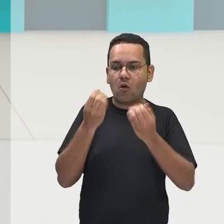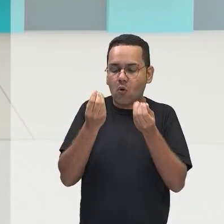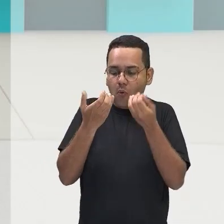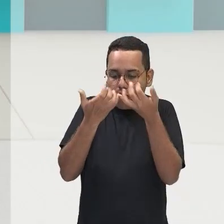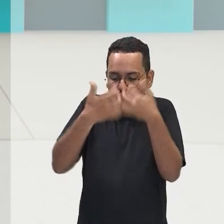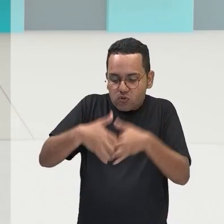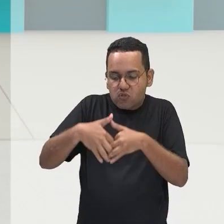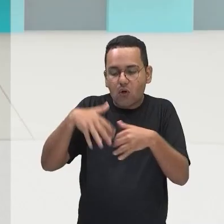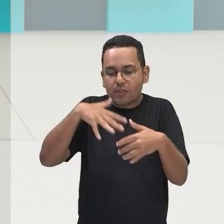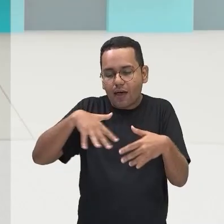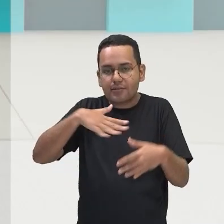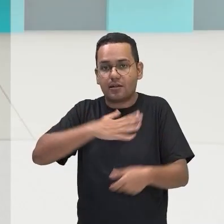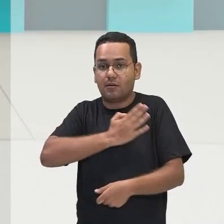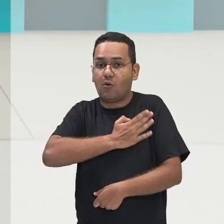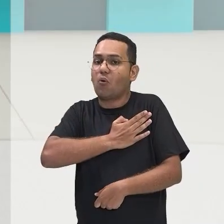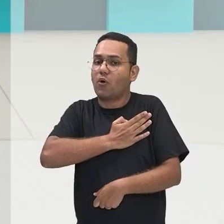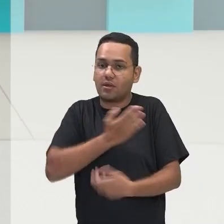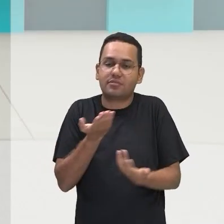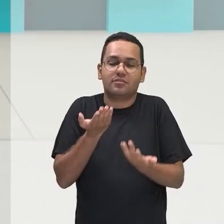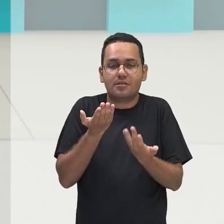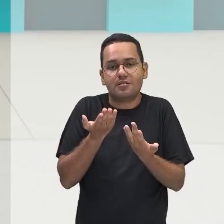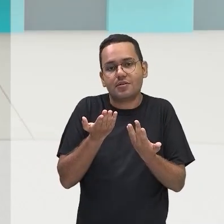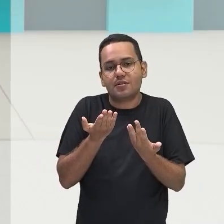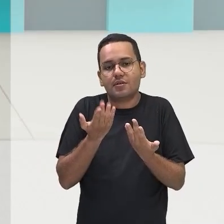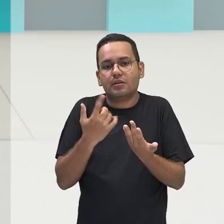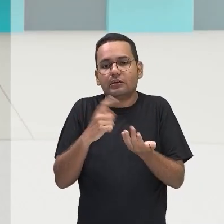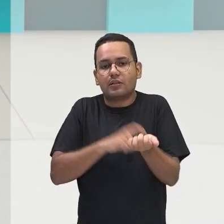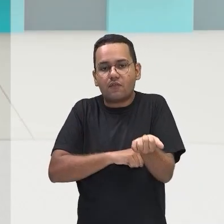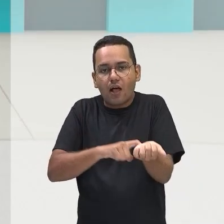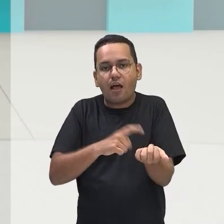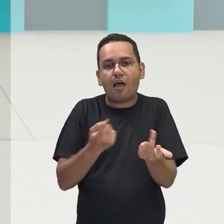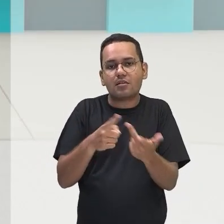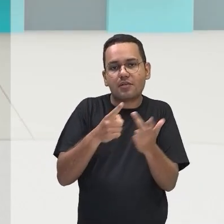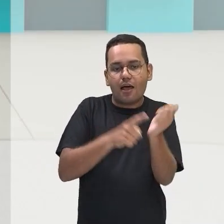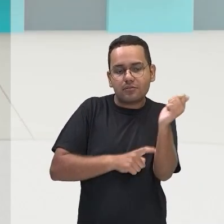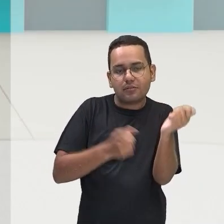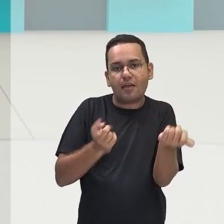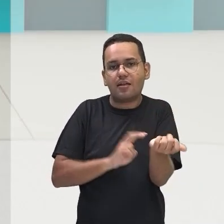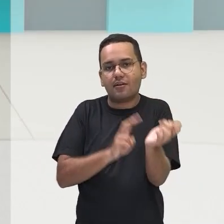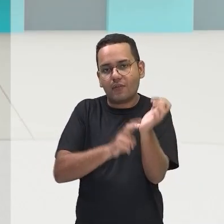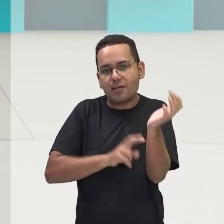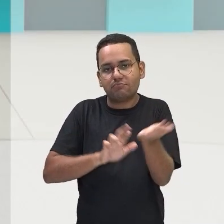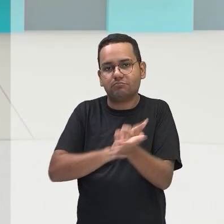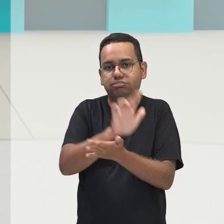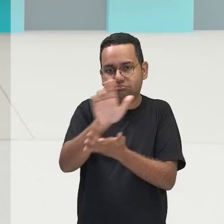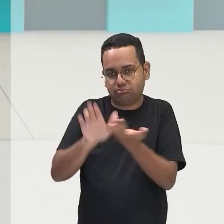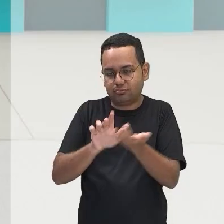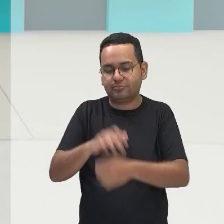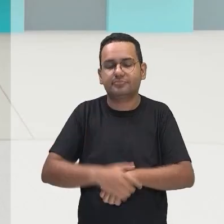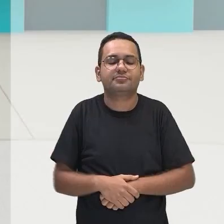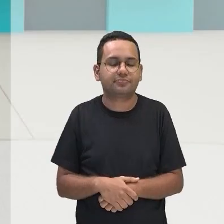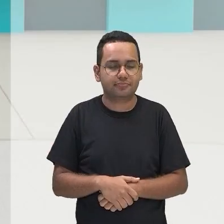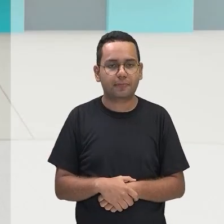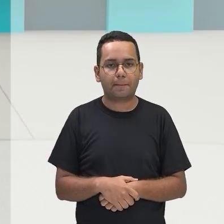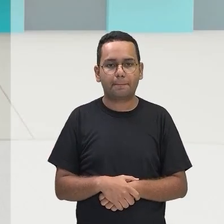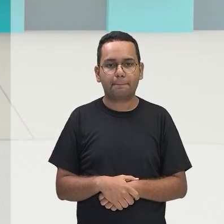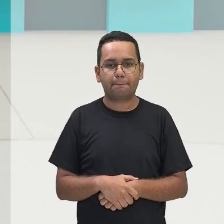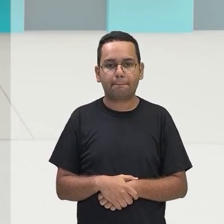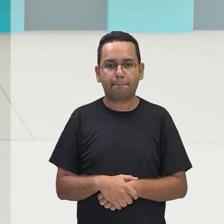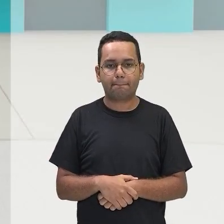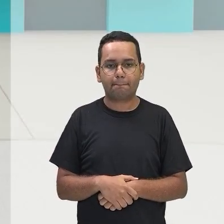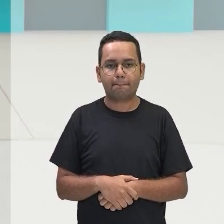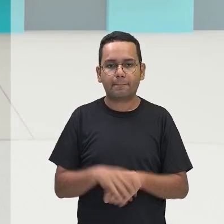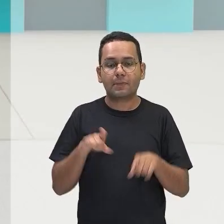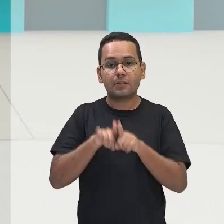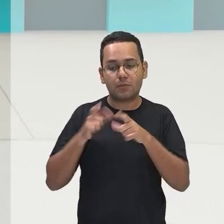a bomba principal, que é o coração, temos os vasos sanguíneos, temos as artérias, né? Todo esse sistema. E quais são essas